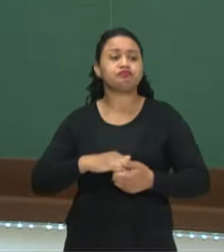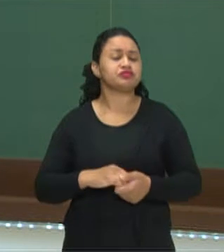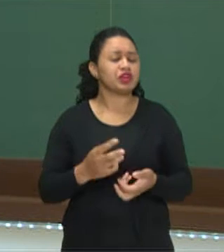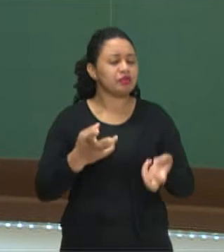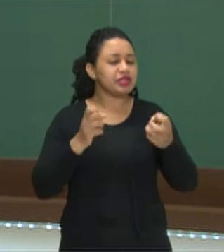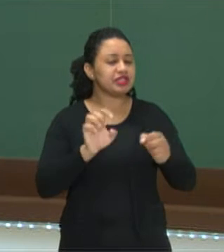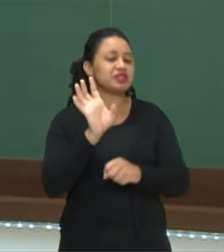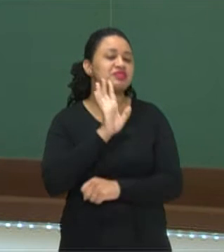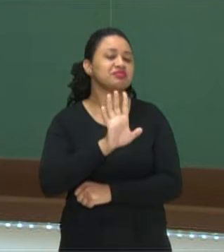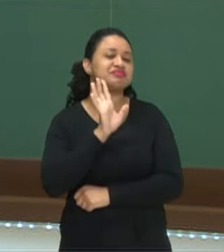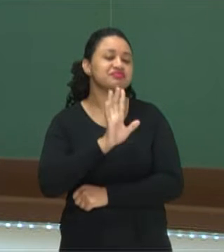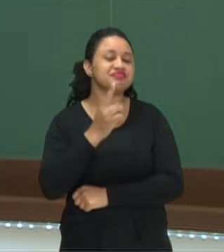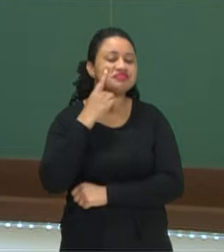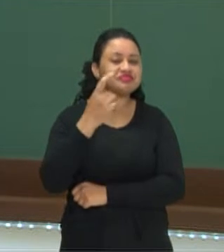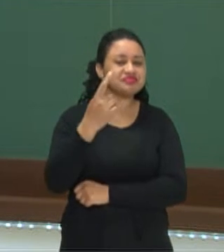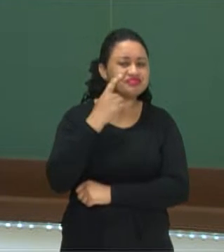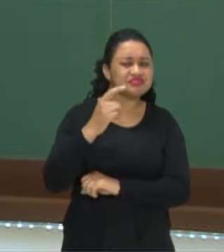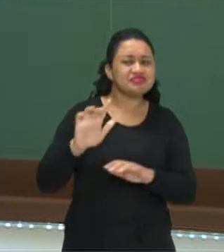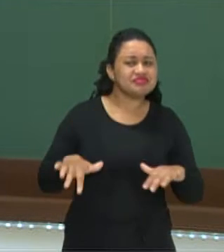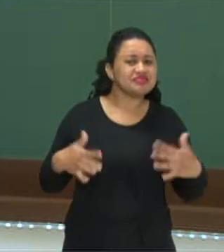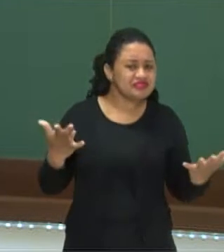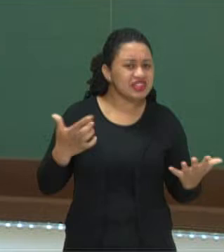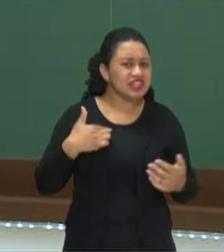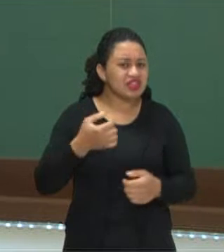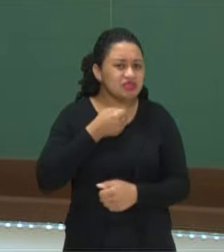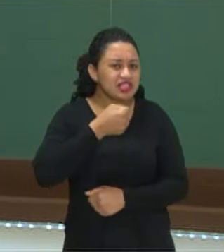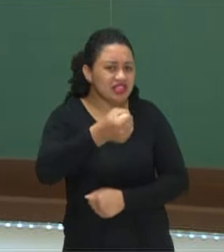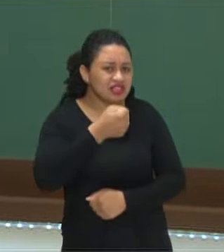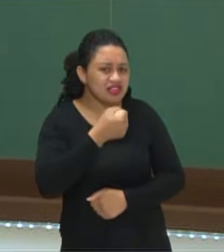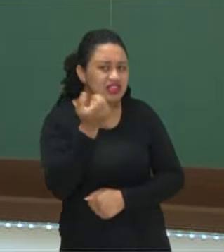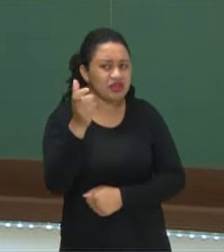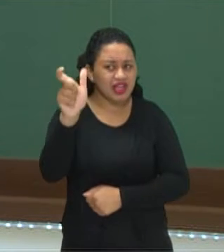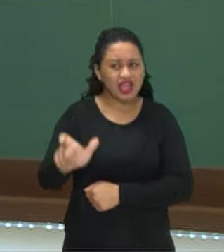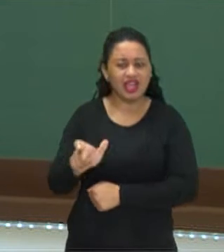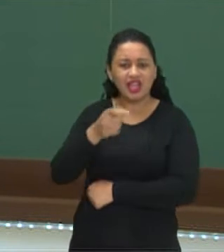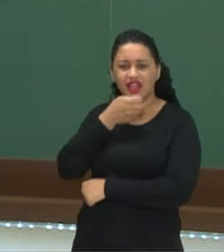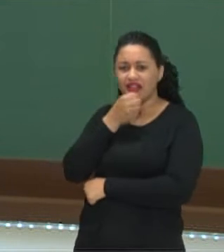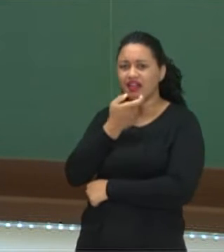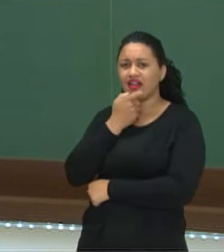que bacana! Será que a gente vai entrevistar alguém em língua inglesa?